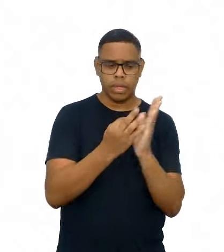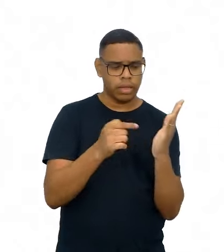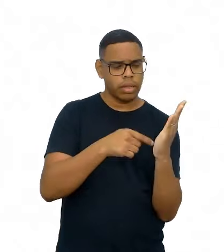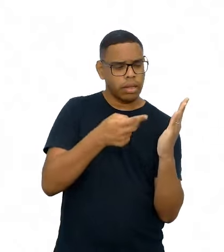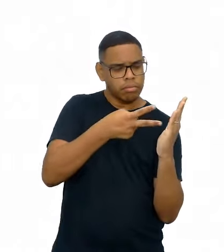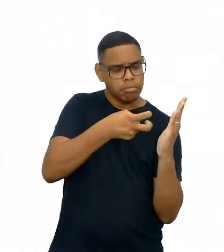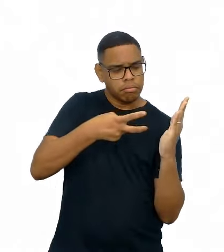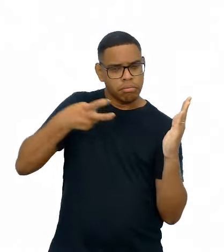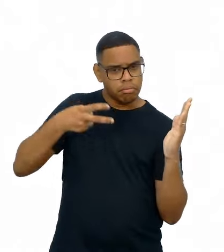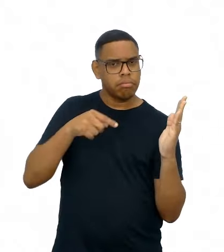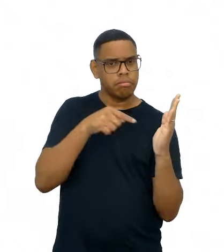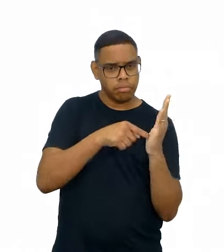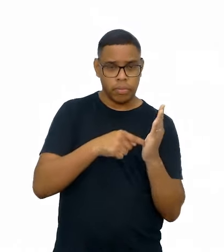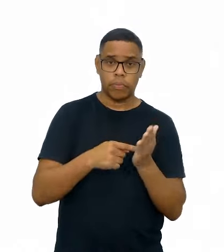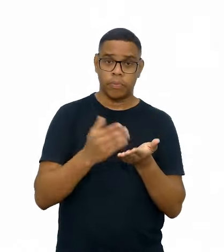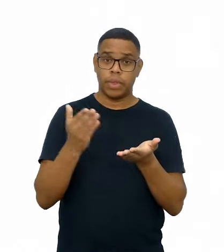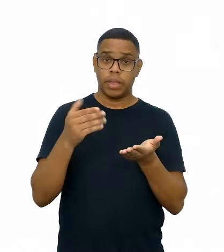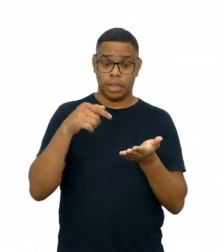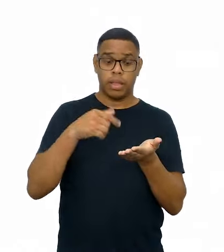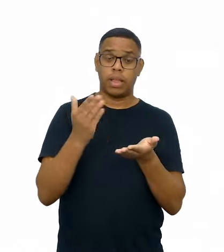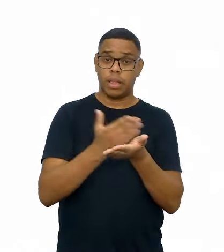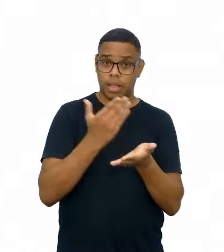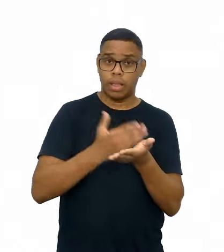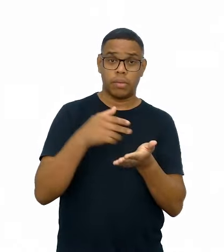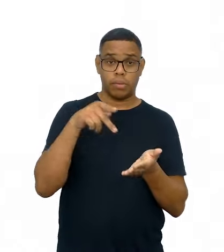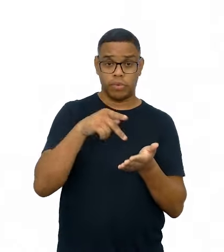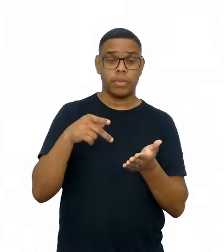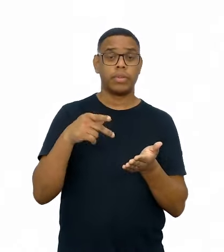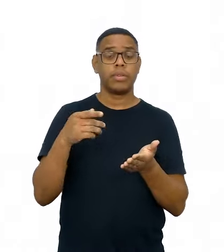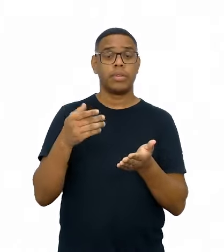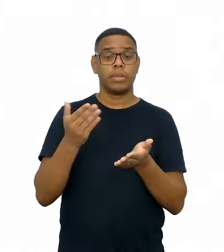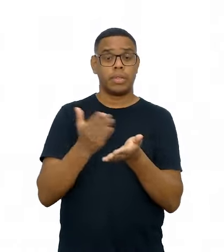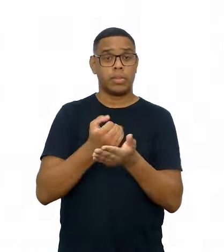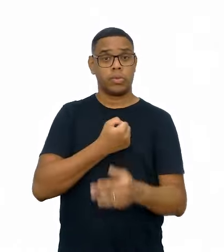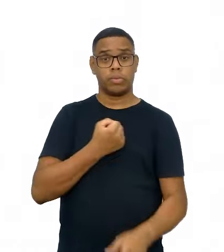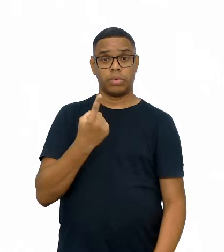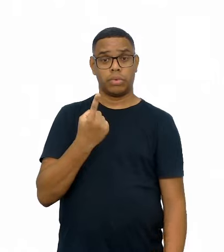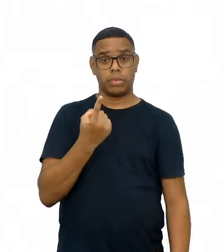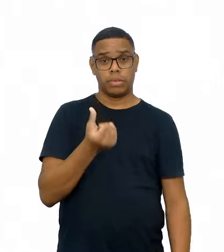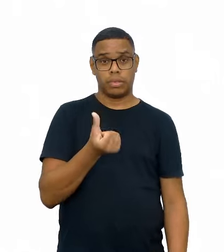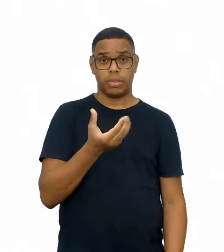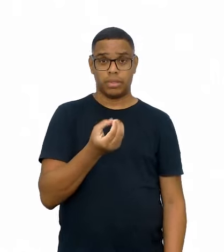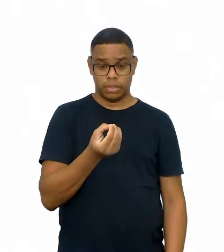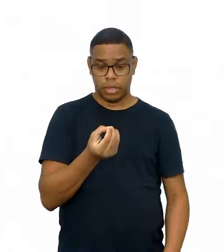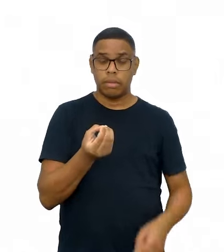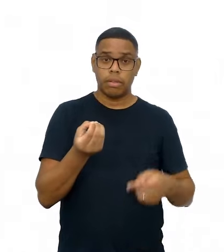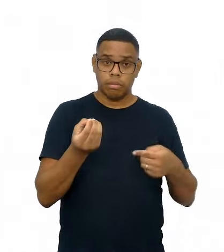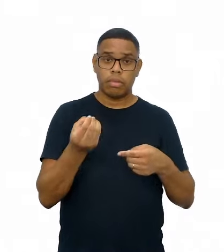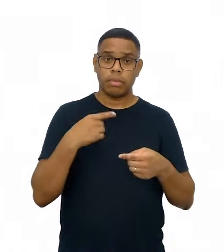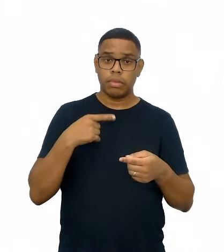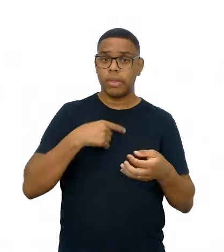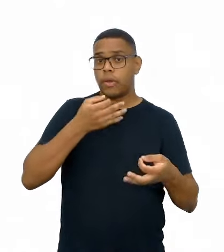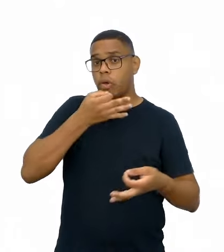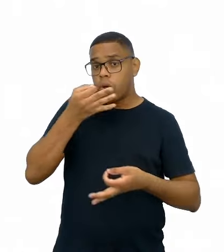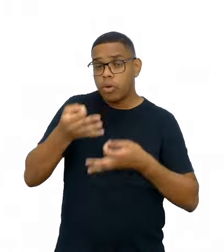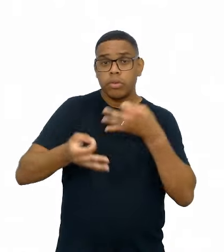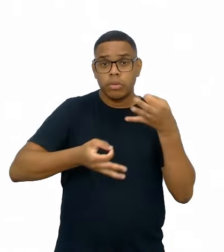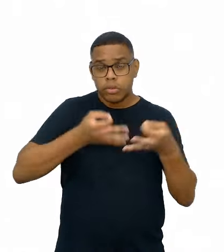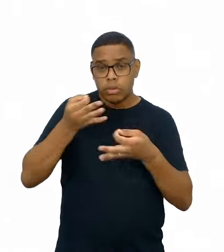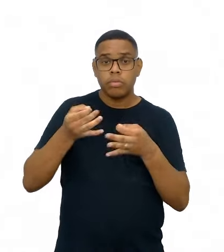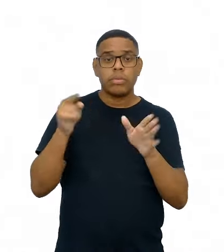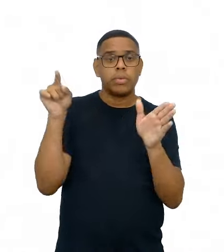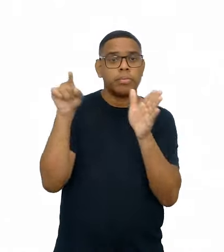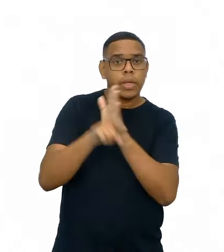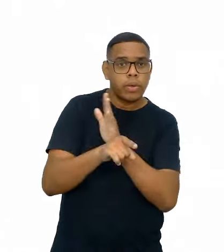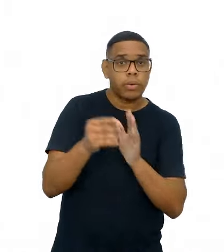traz algumas sugestões de perguntas que nós, professores, podemos fazer aí